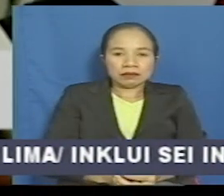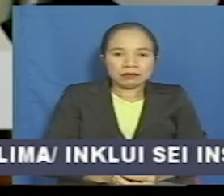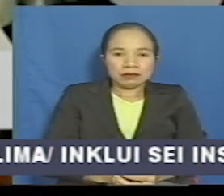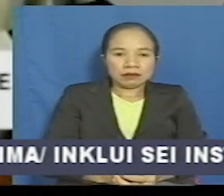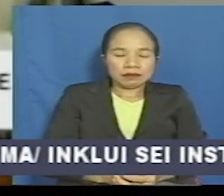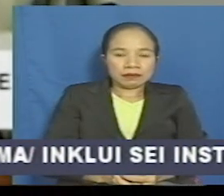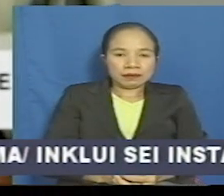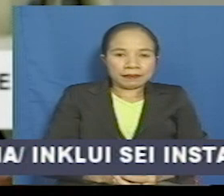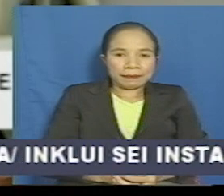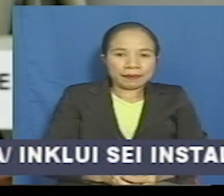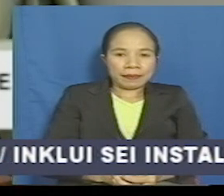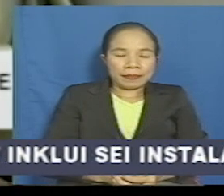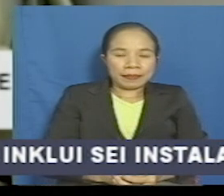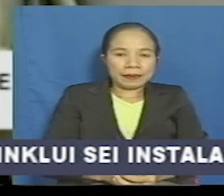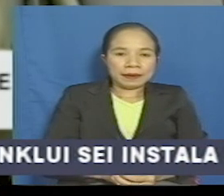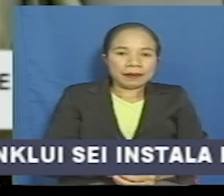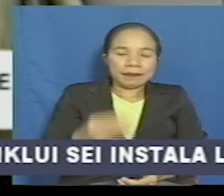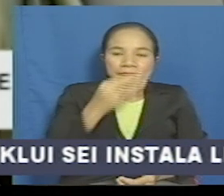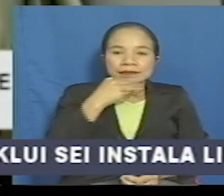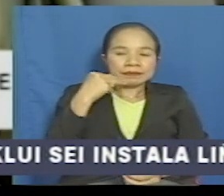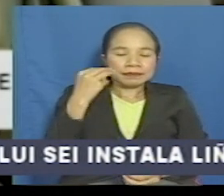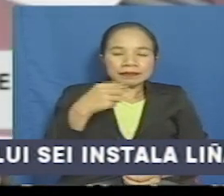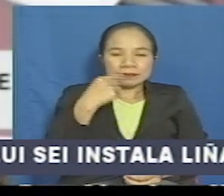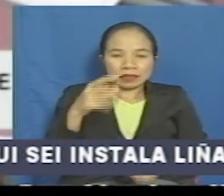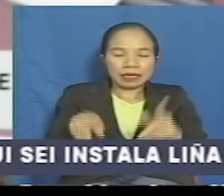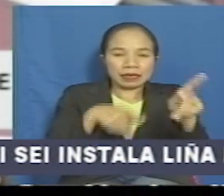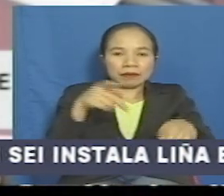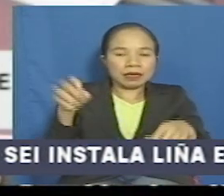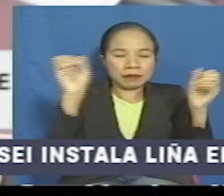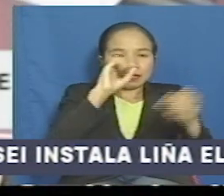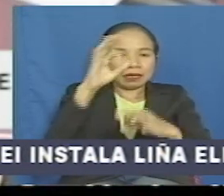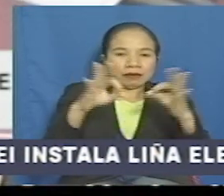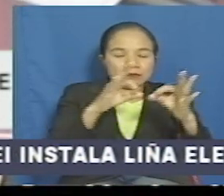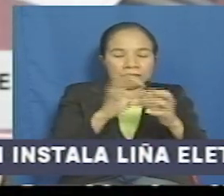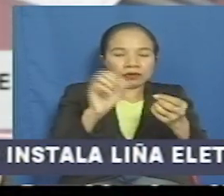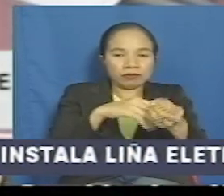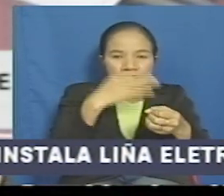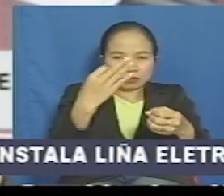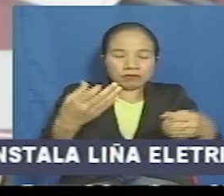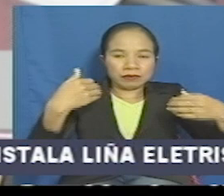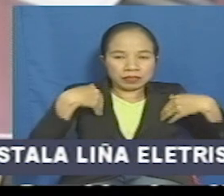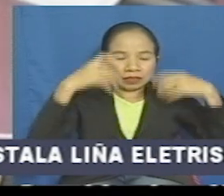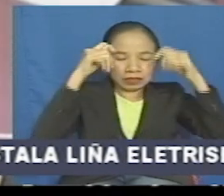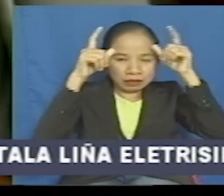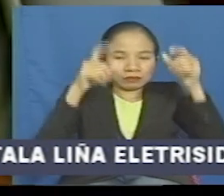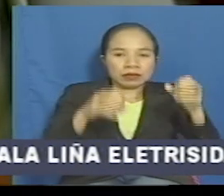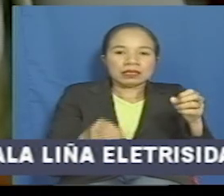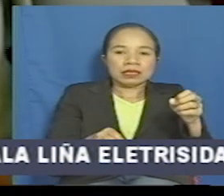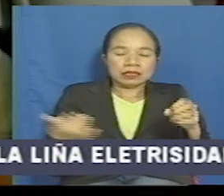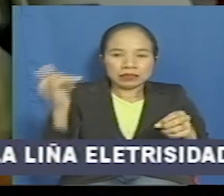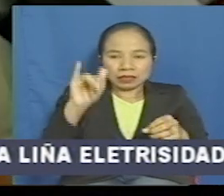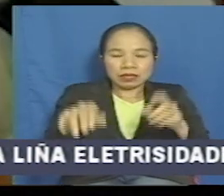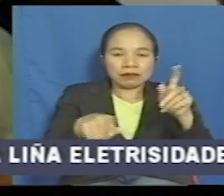Ex primeiro ministro Maria Alcatiri afirma MNB la fier existência COVID-19 e a Timor-Leste siramak ojo